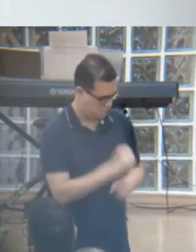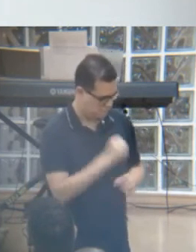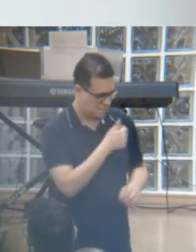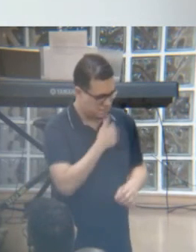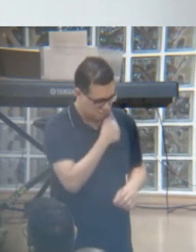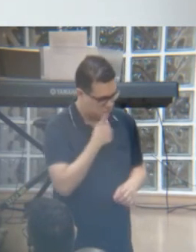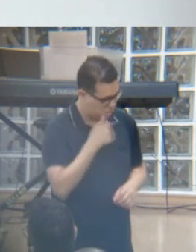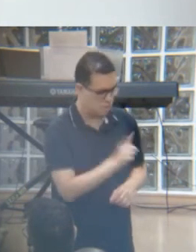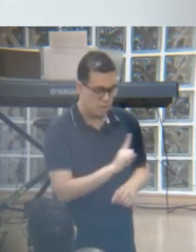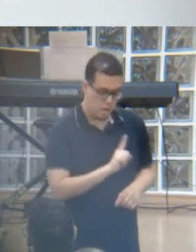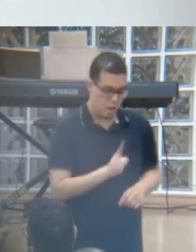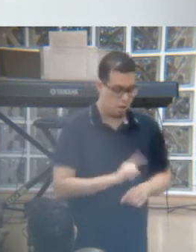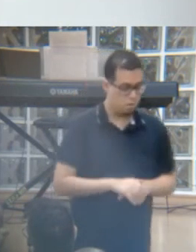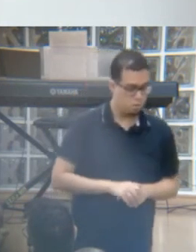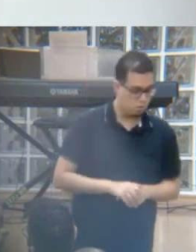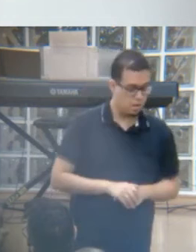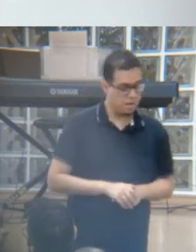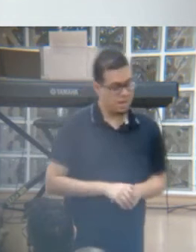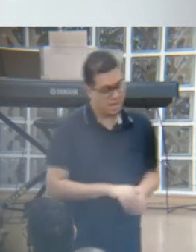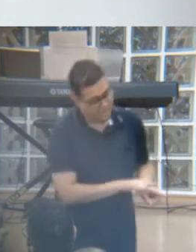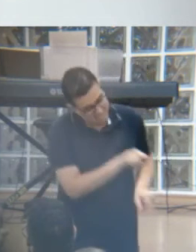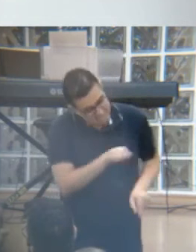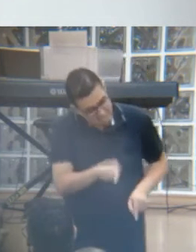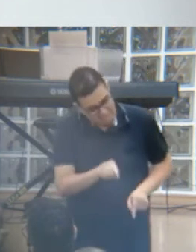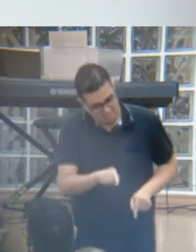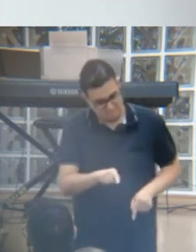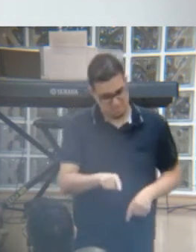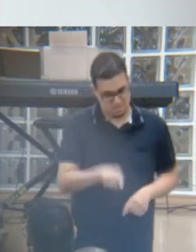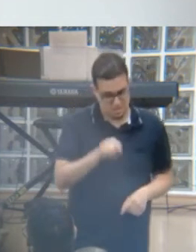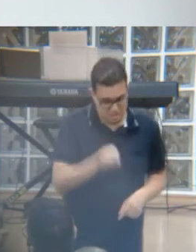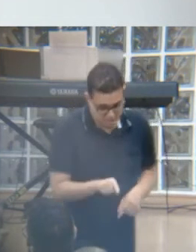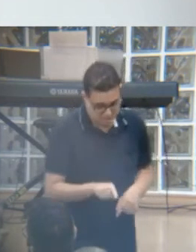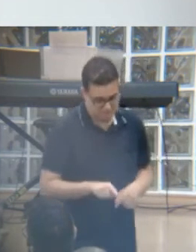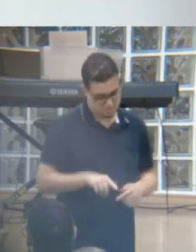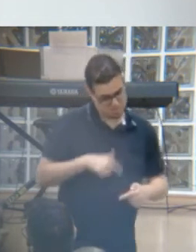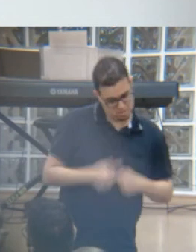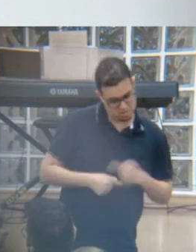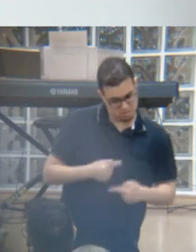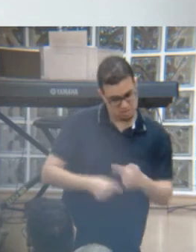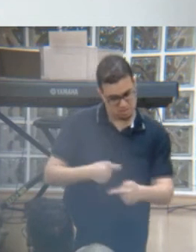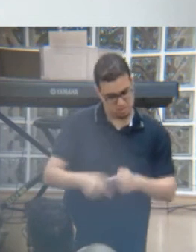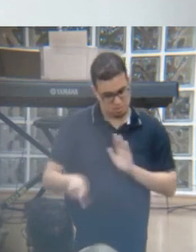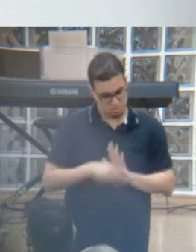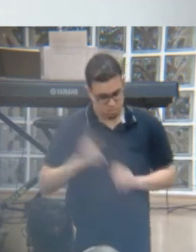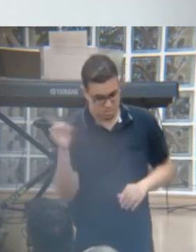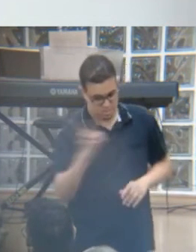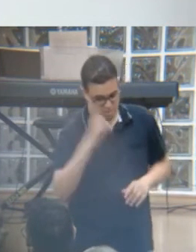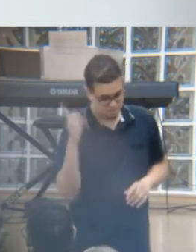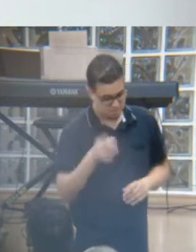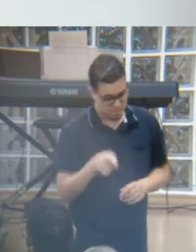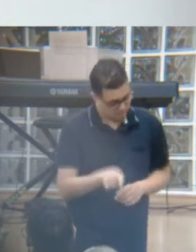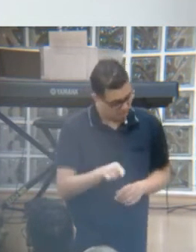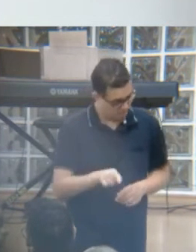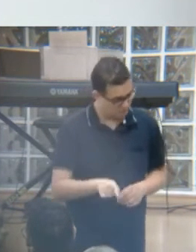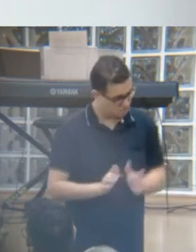da descendência de Davi, da tribo de Judá, que vai ser oferecido como sacrifício, como oferta pelo